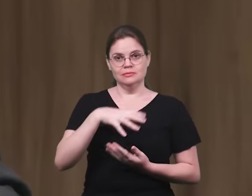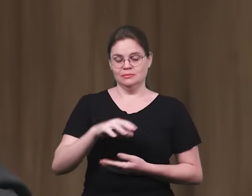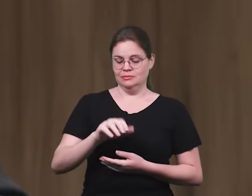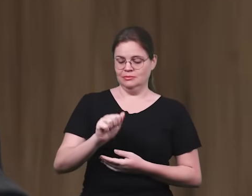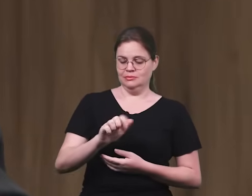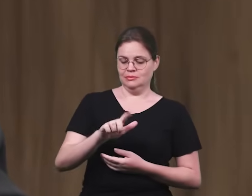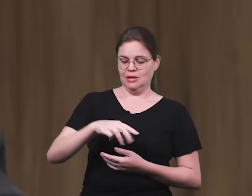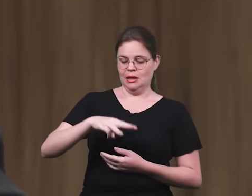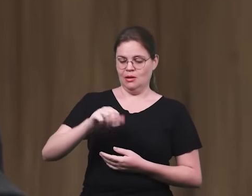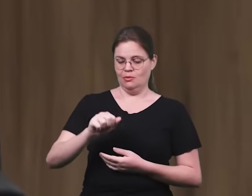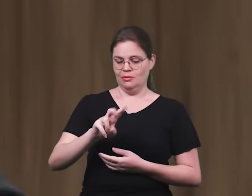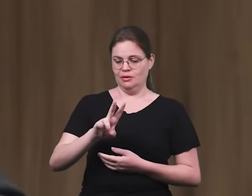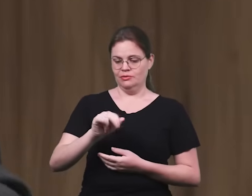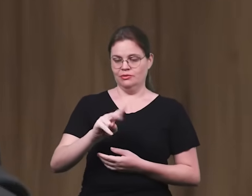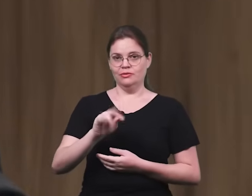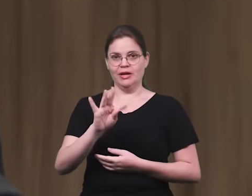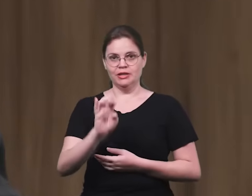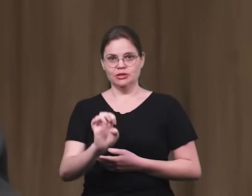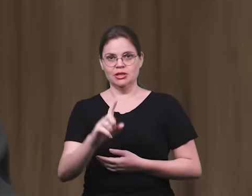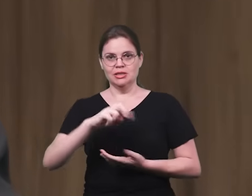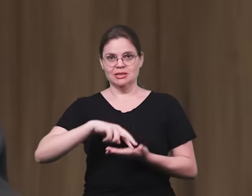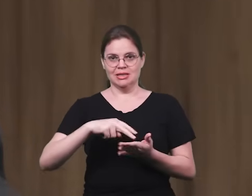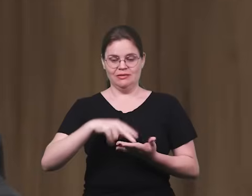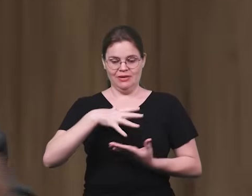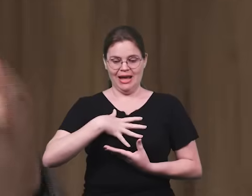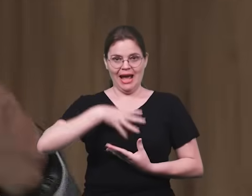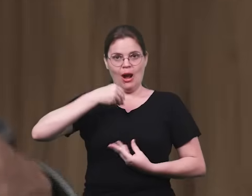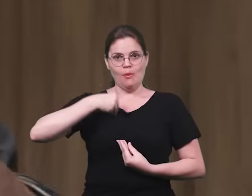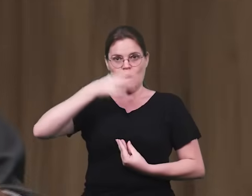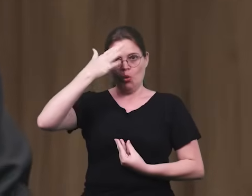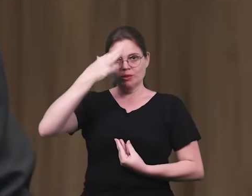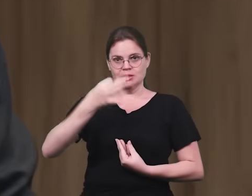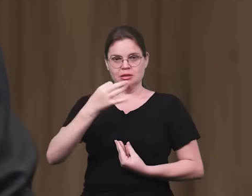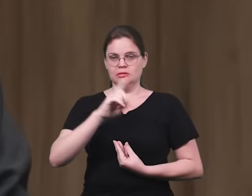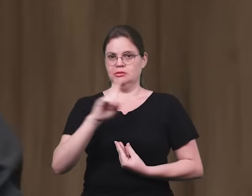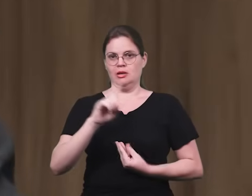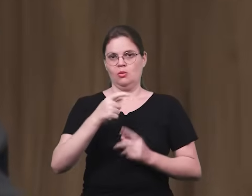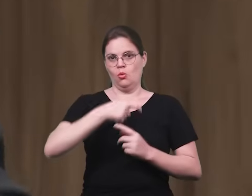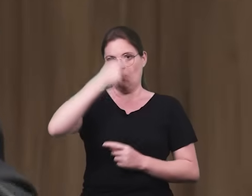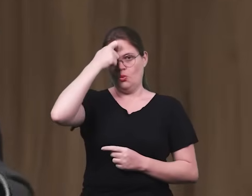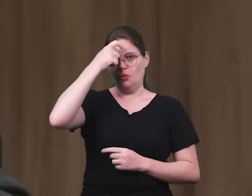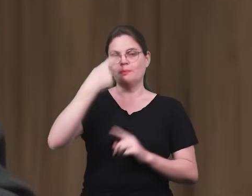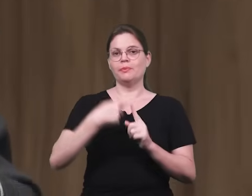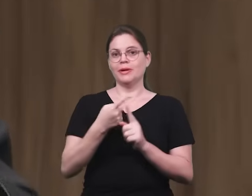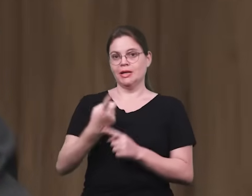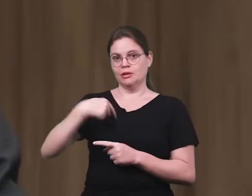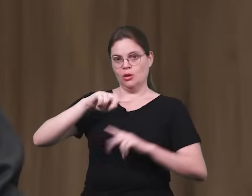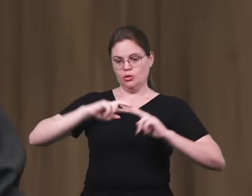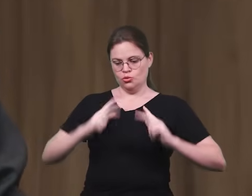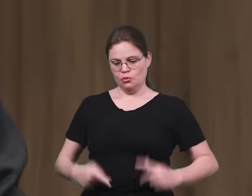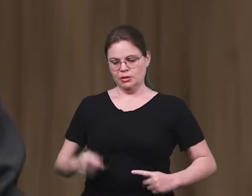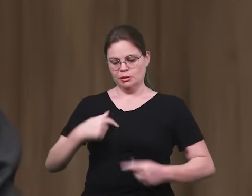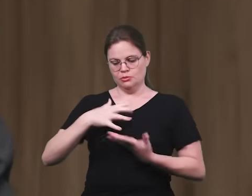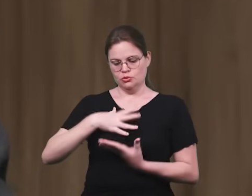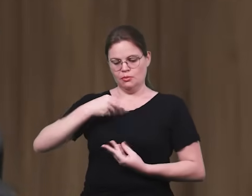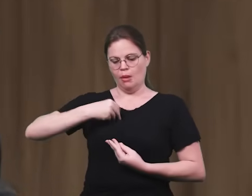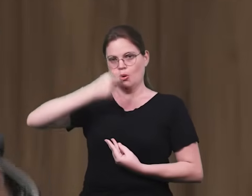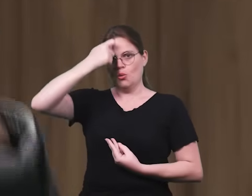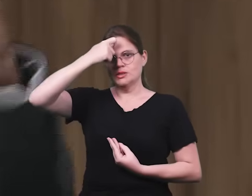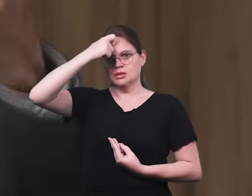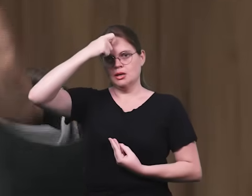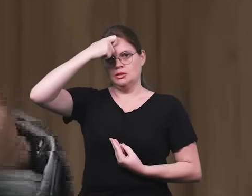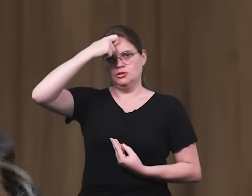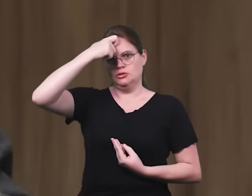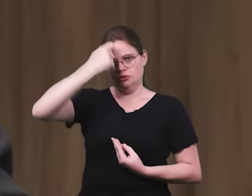alma consciente, porque o ser humano ele tem em si mesmo uma alma consciente, não é?